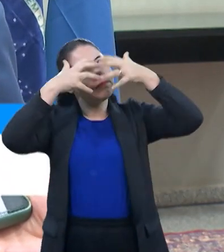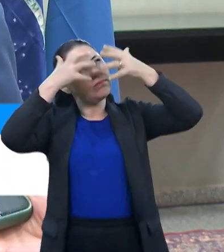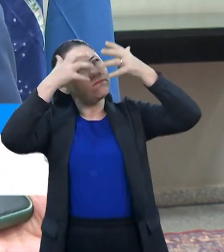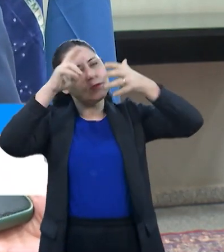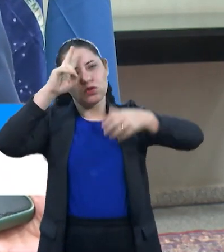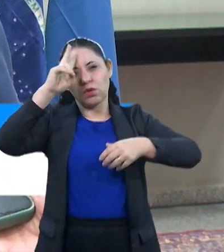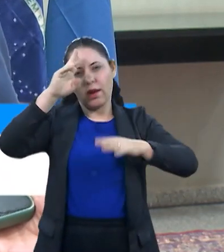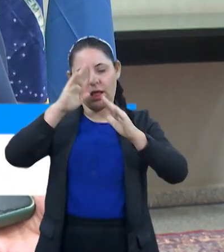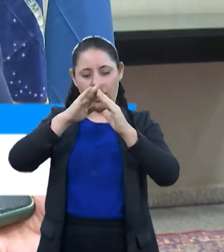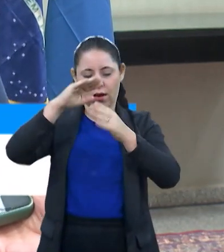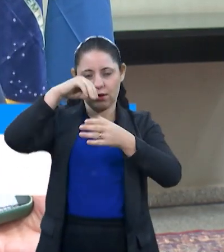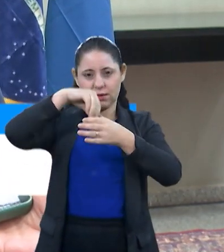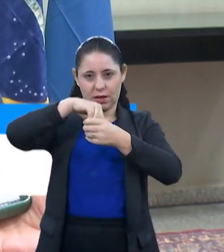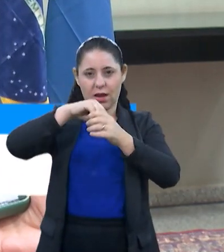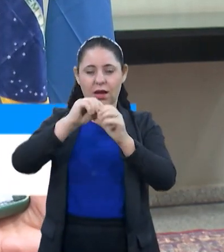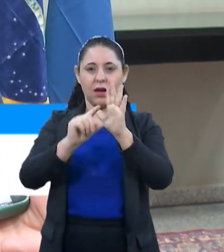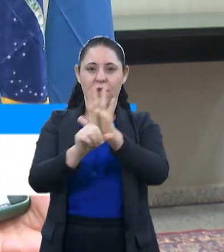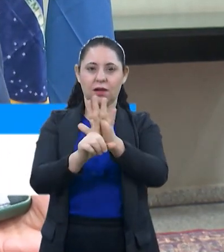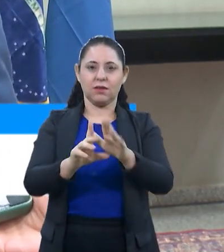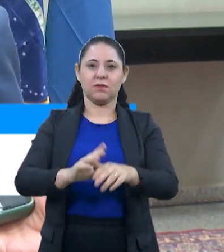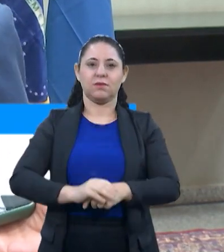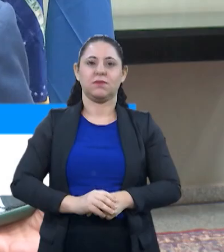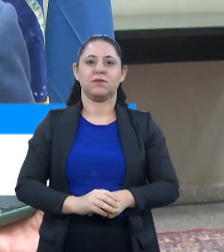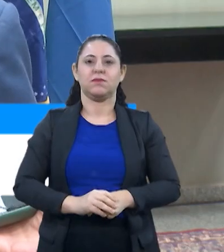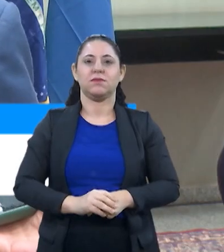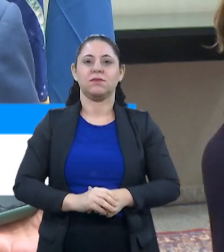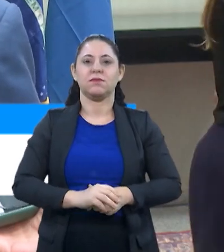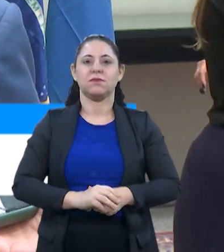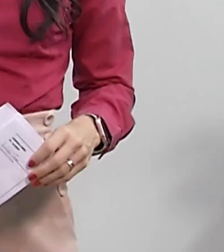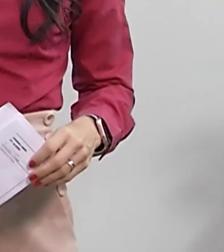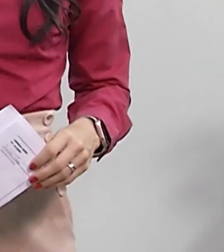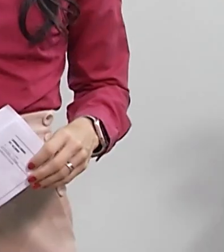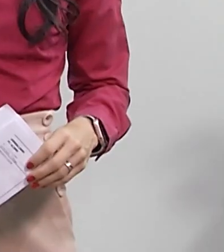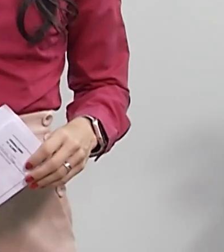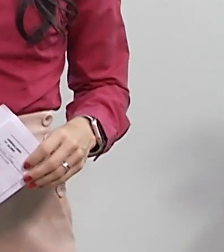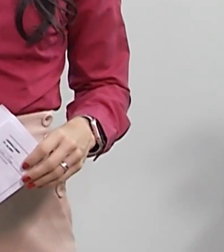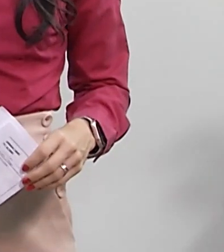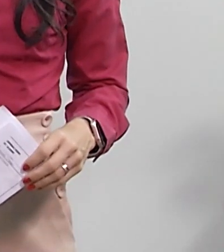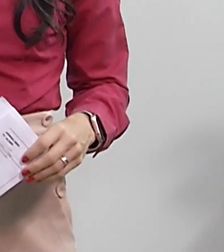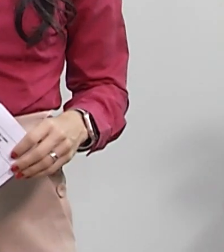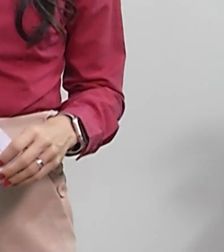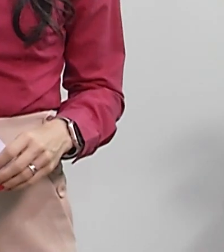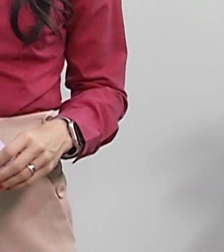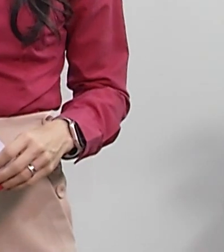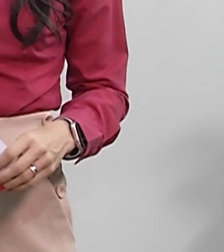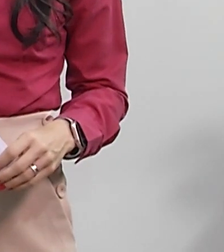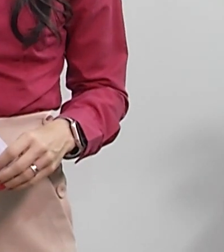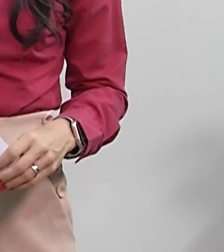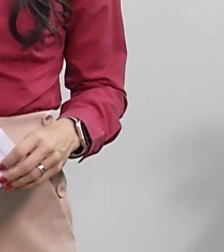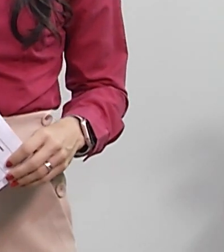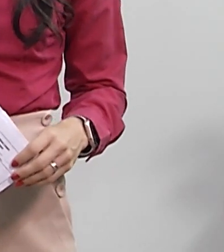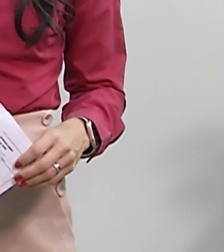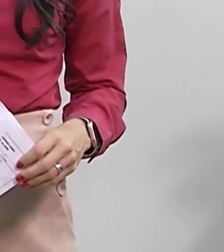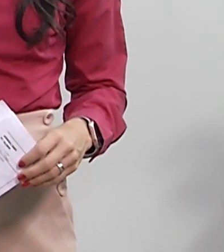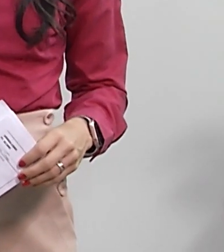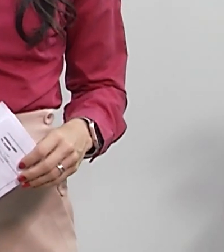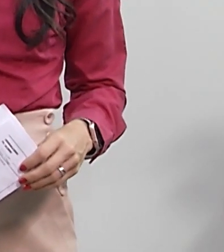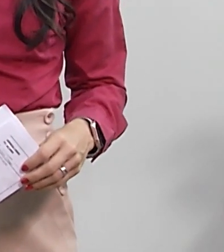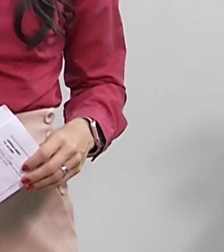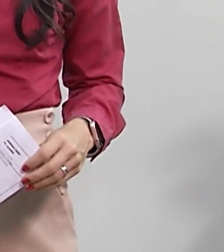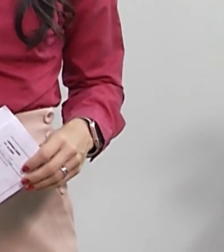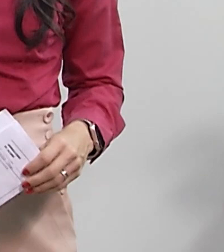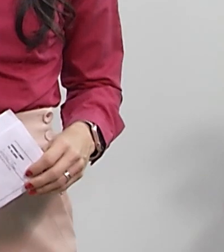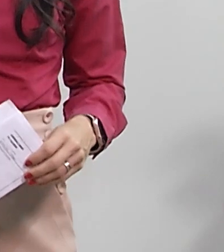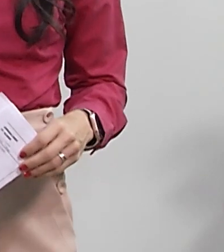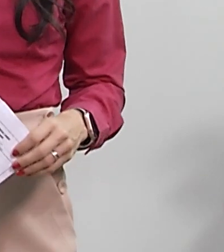esse momento de reflexão histórica aqui na casa. O Jornal Parlamentar fica por aqui. Confira outras notícias